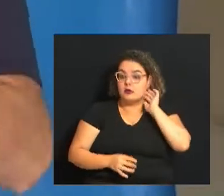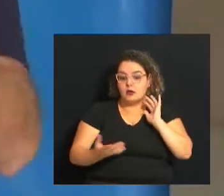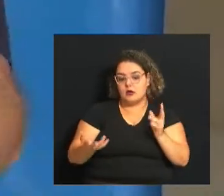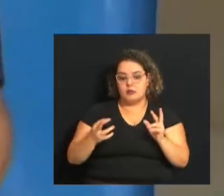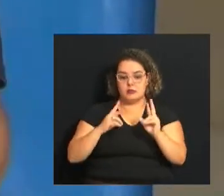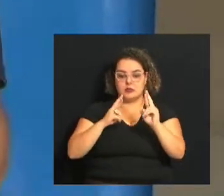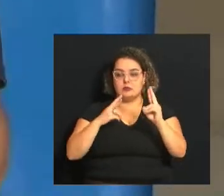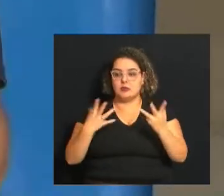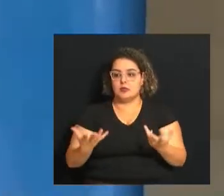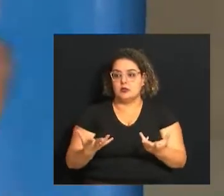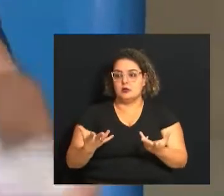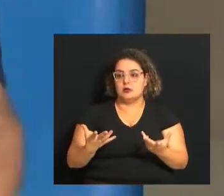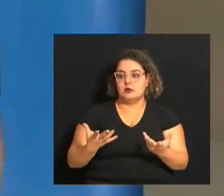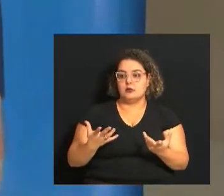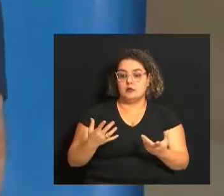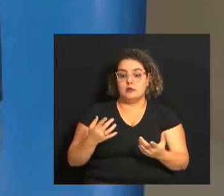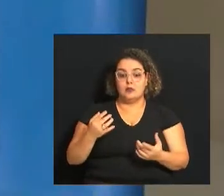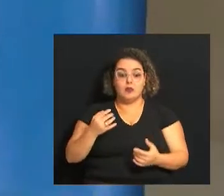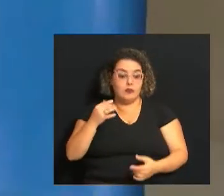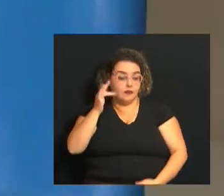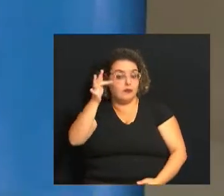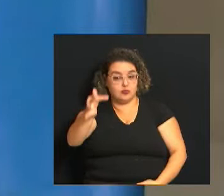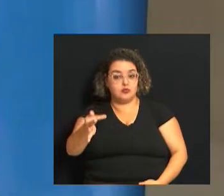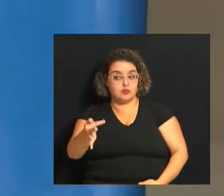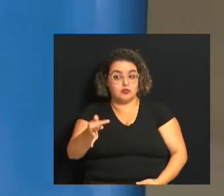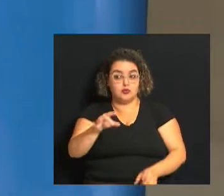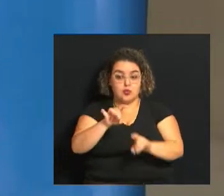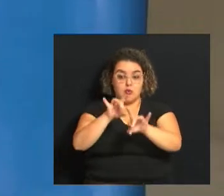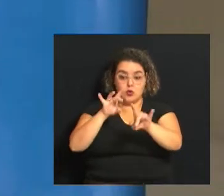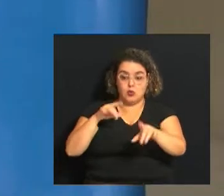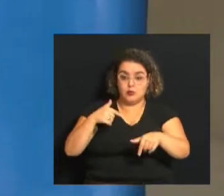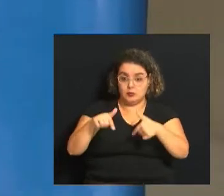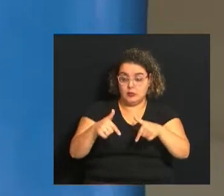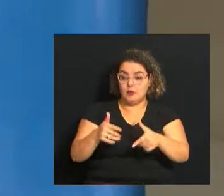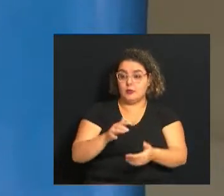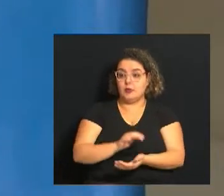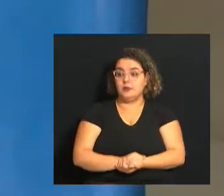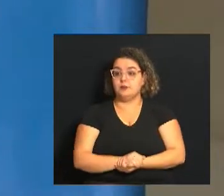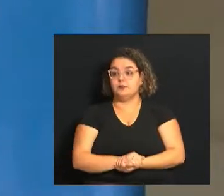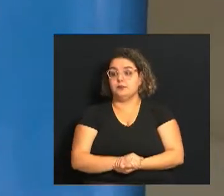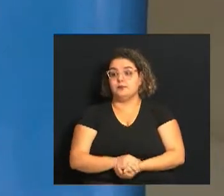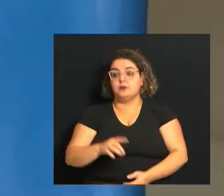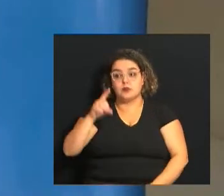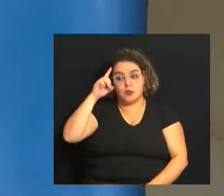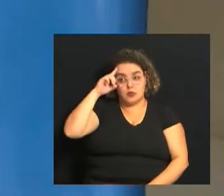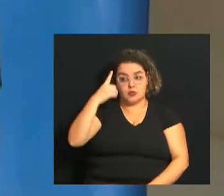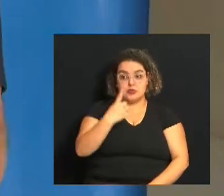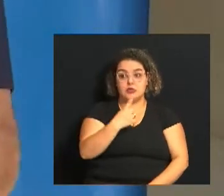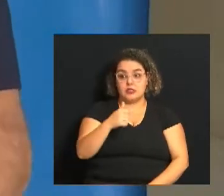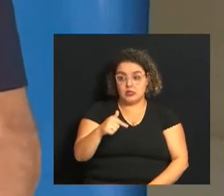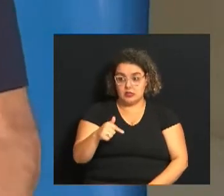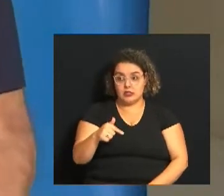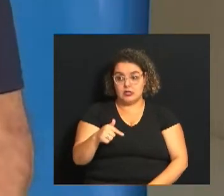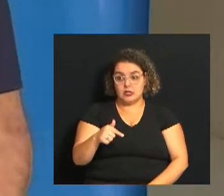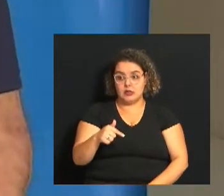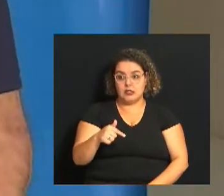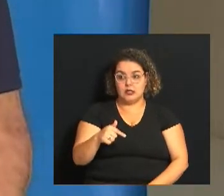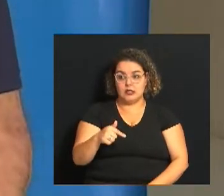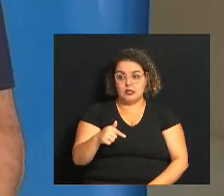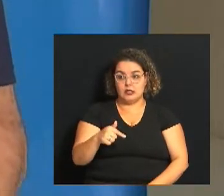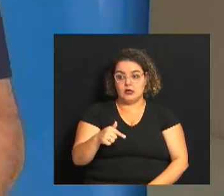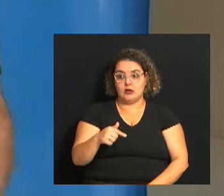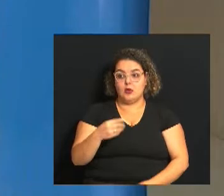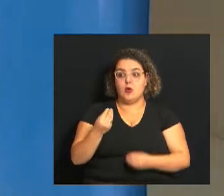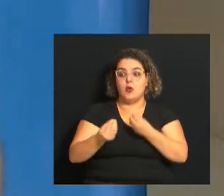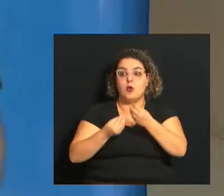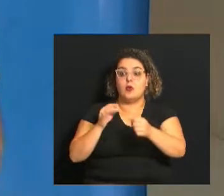expectativa, isso é uma tendência, né? O trabalho nosso online. No dia 17 nós temos Comece Certo nas redes sociais.